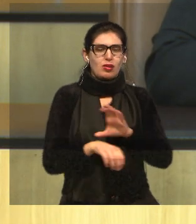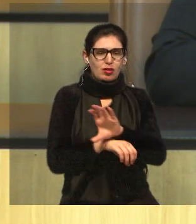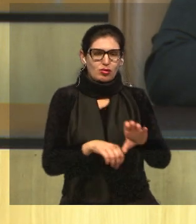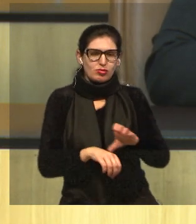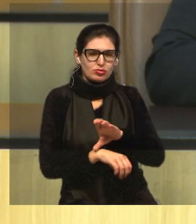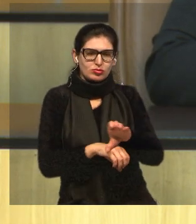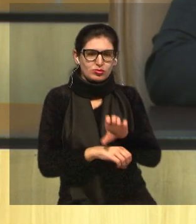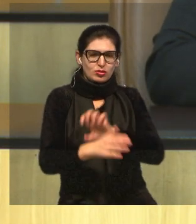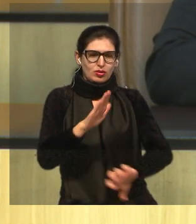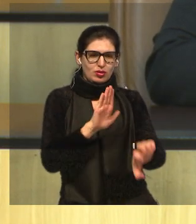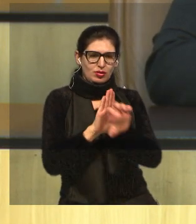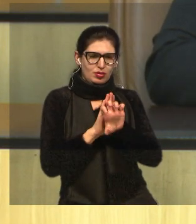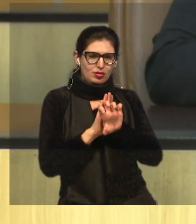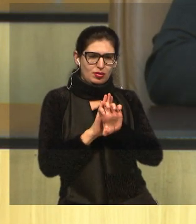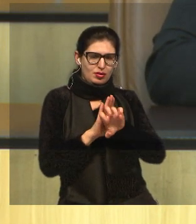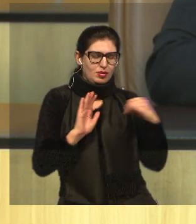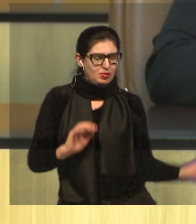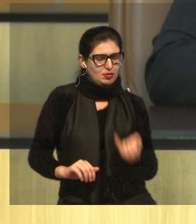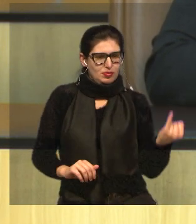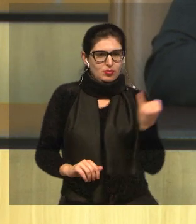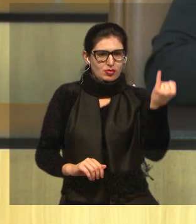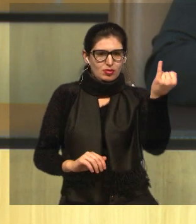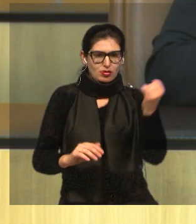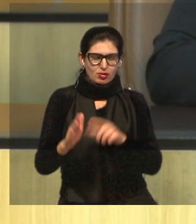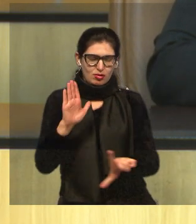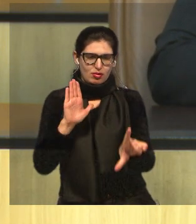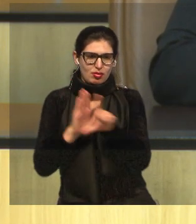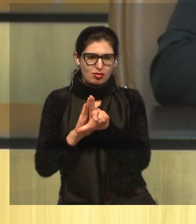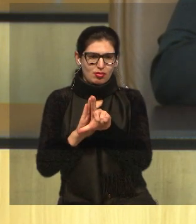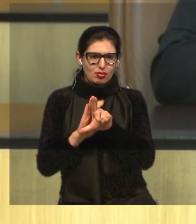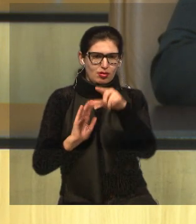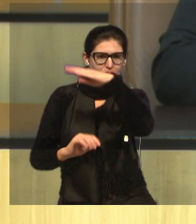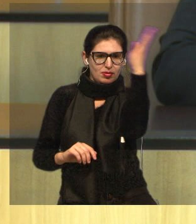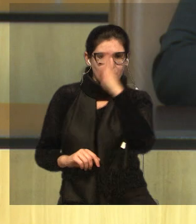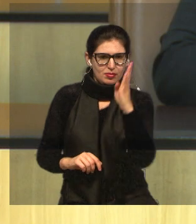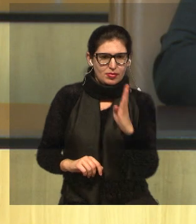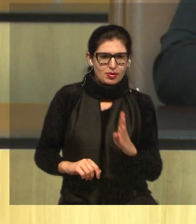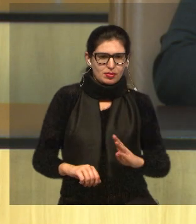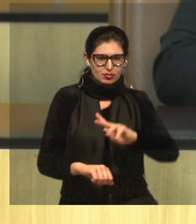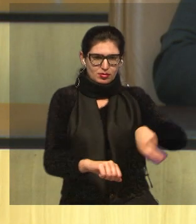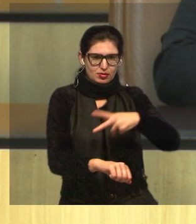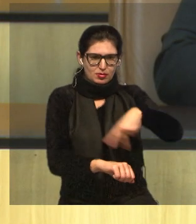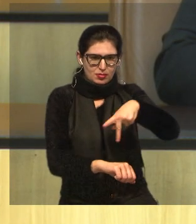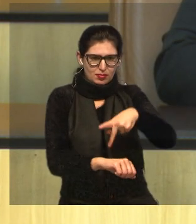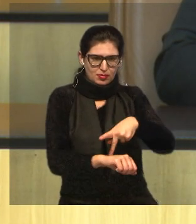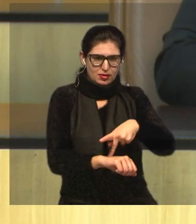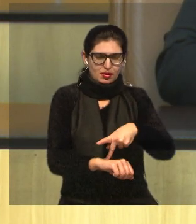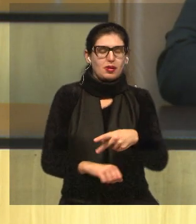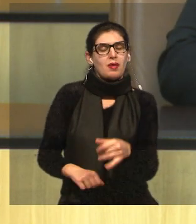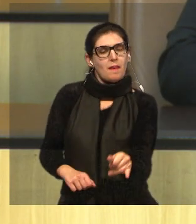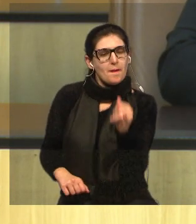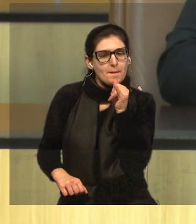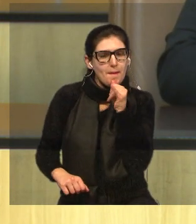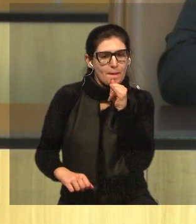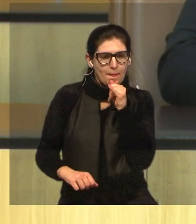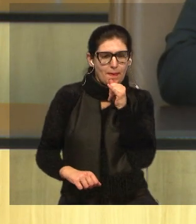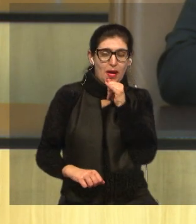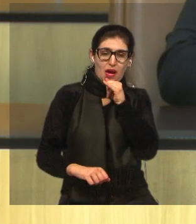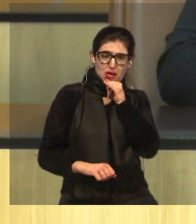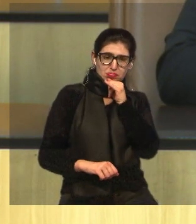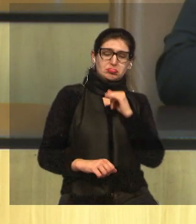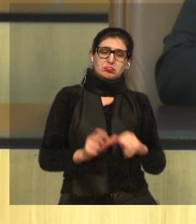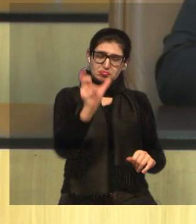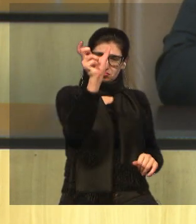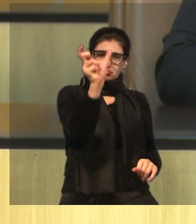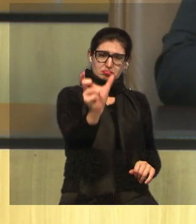a importância da legislação brasileira, que ela é exemplo para muitos países do primeiro